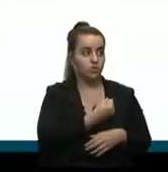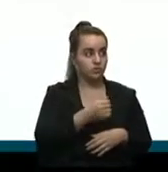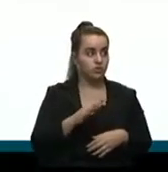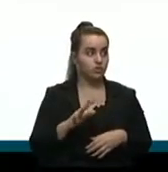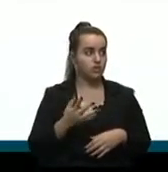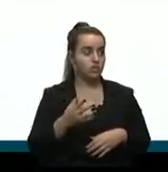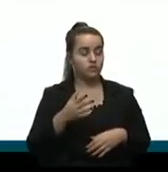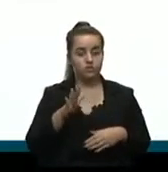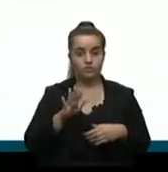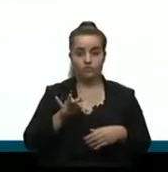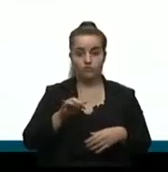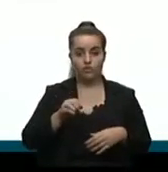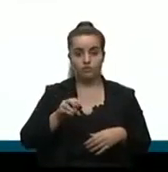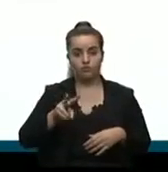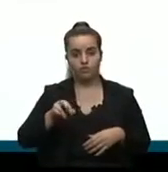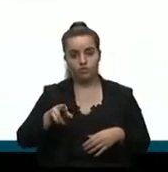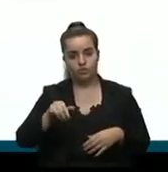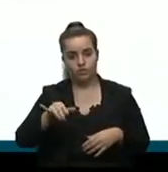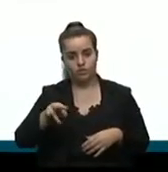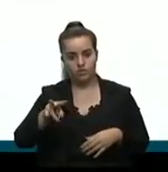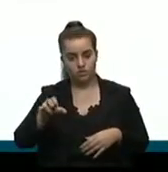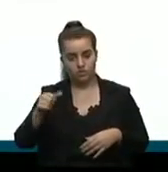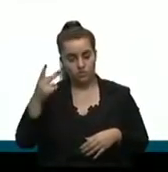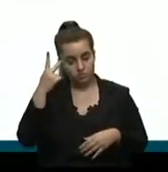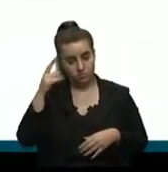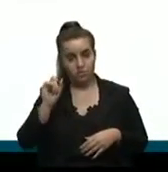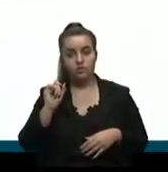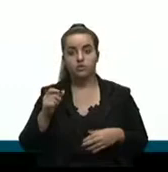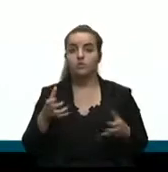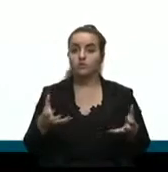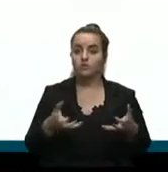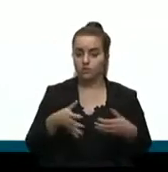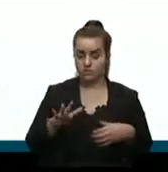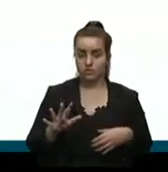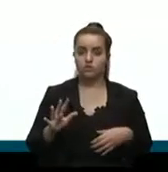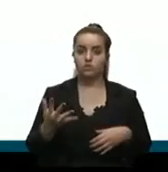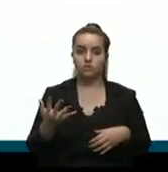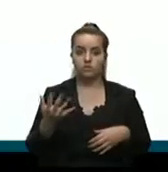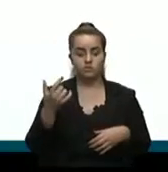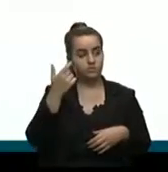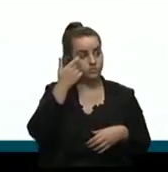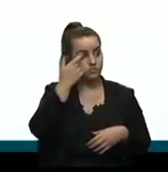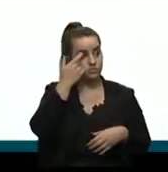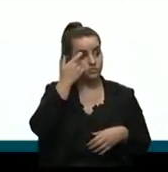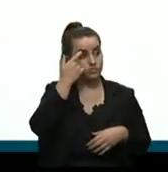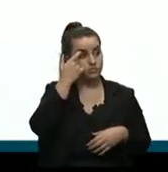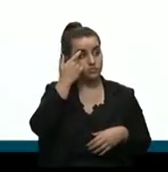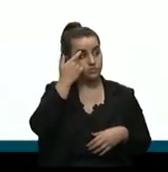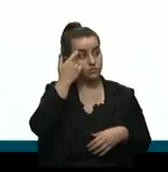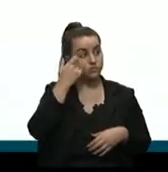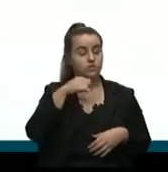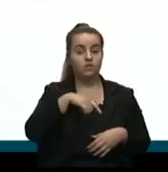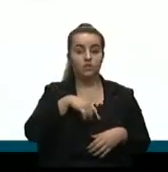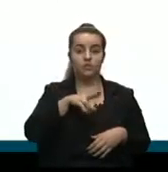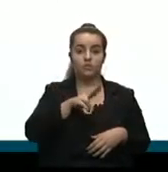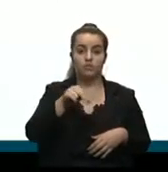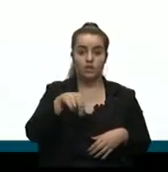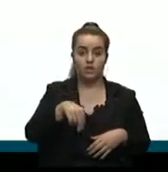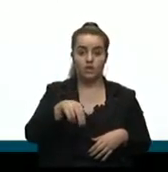casos favoráveis para aquilo que eu queira que aconteça, que eu vou chamar de N de A.